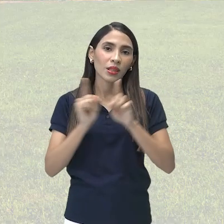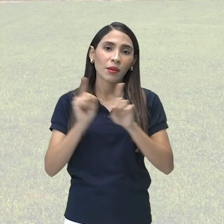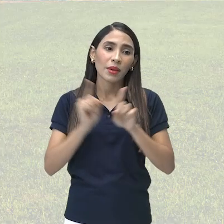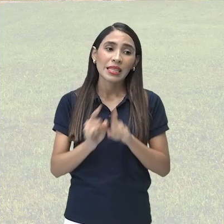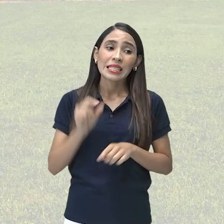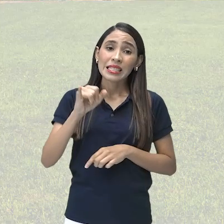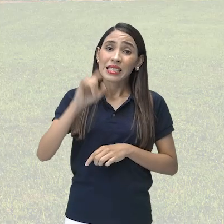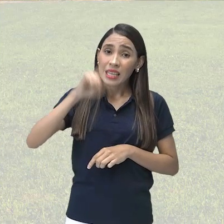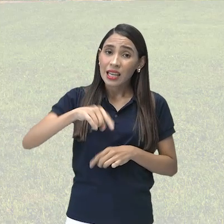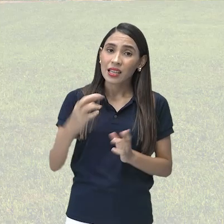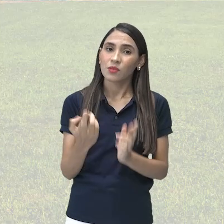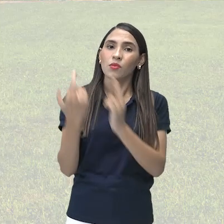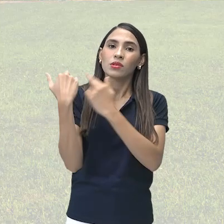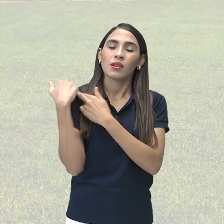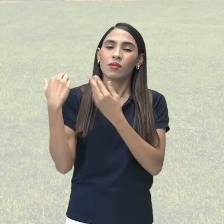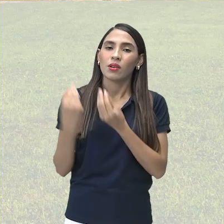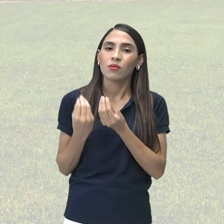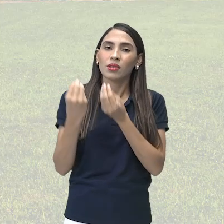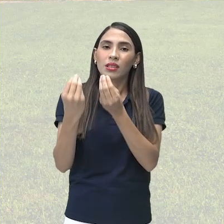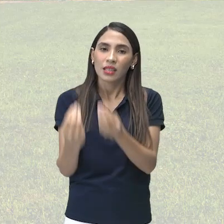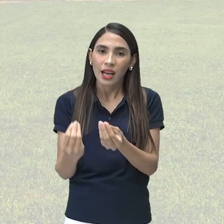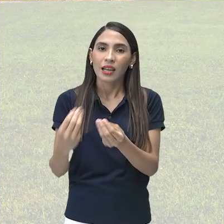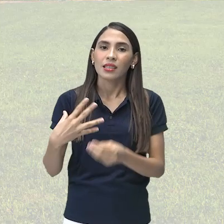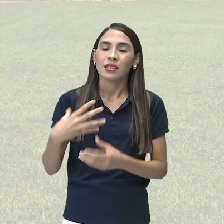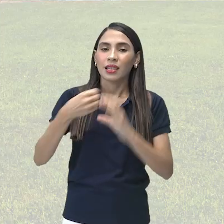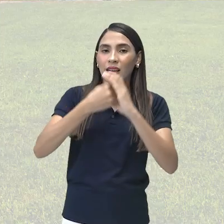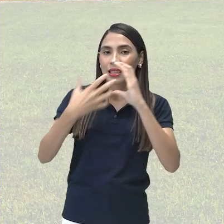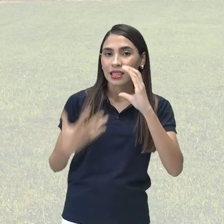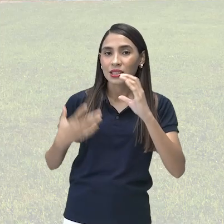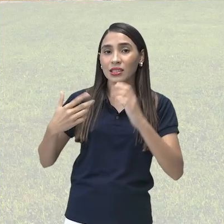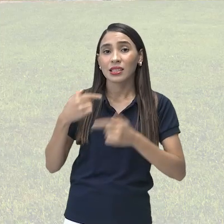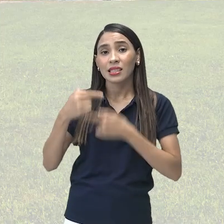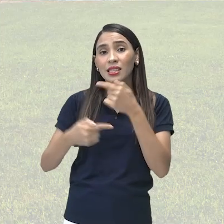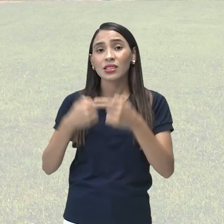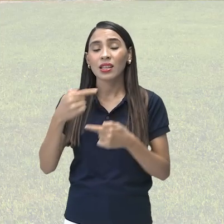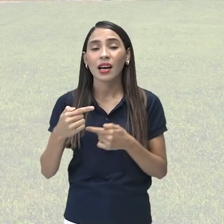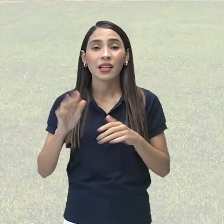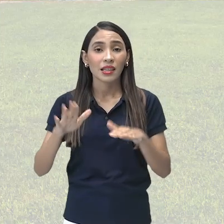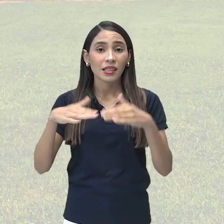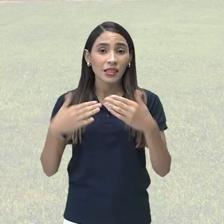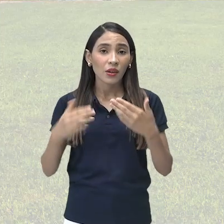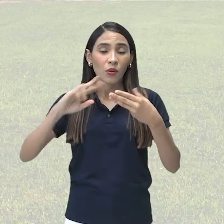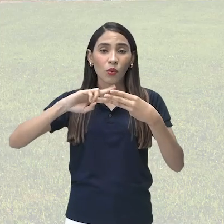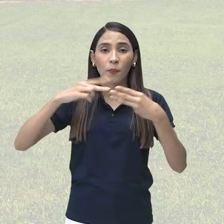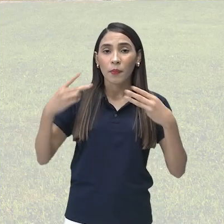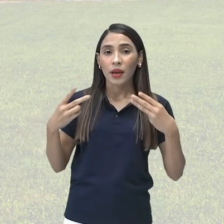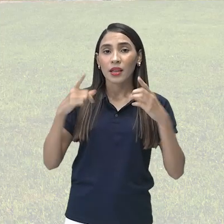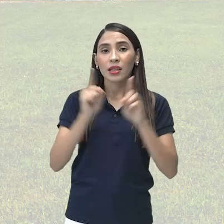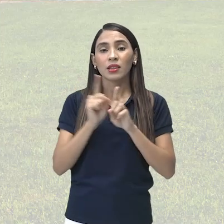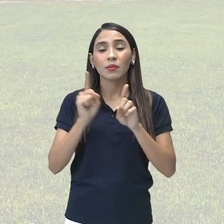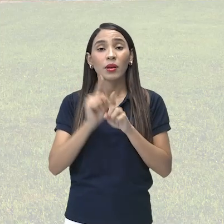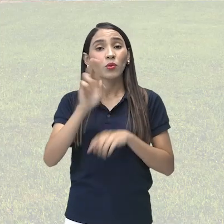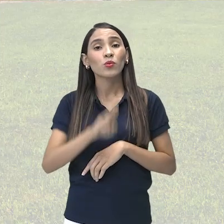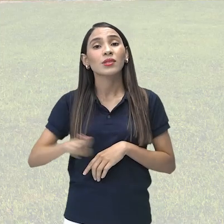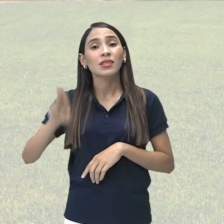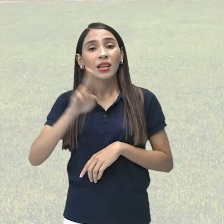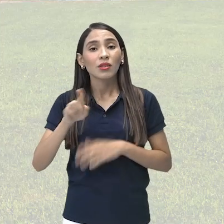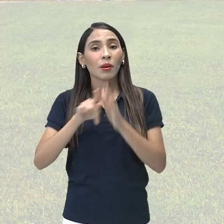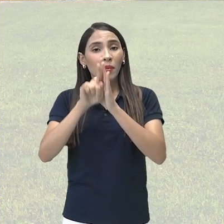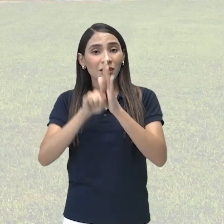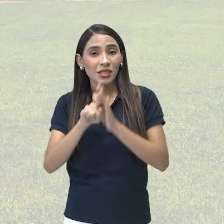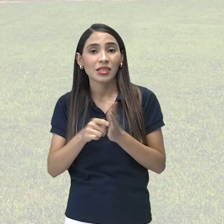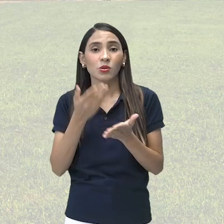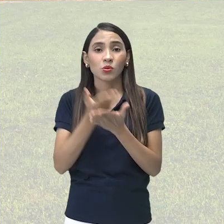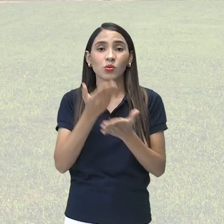eram responsáveis por transmitir as características hereditárias. Então, Mendel, através dos seus estudos, ele